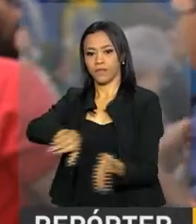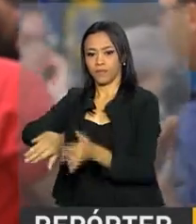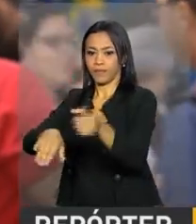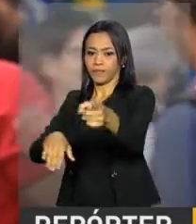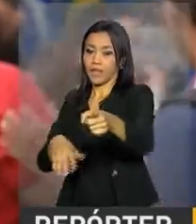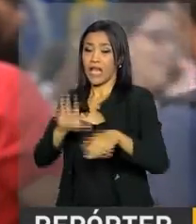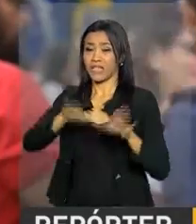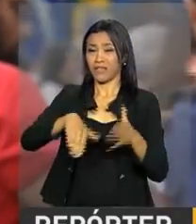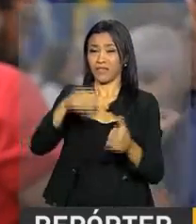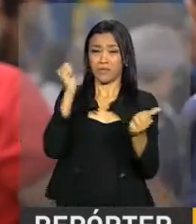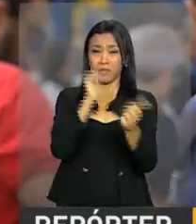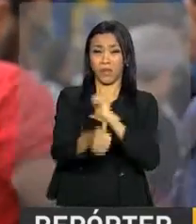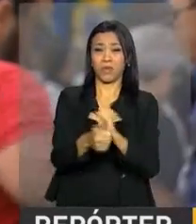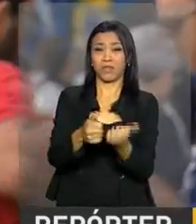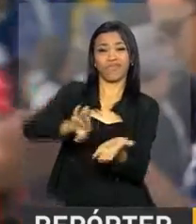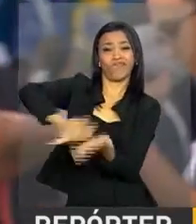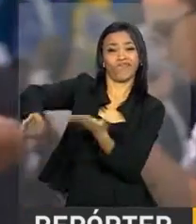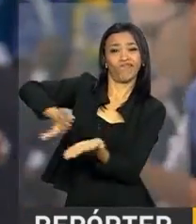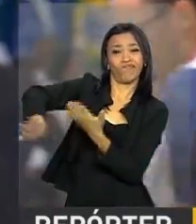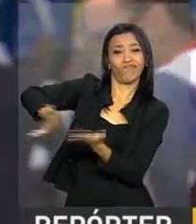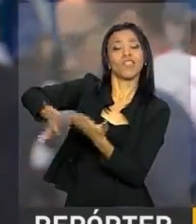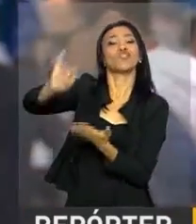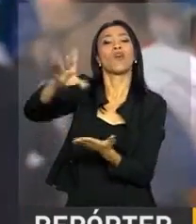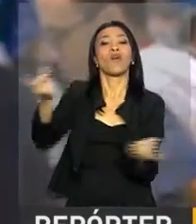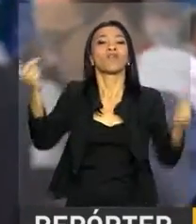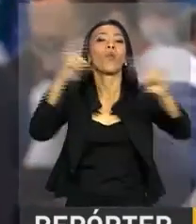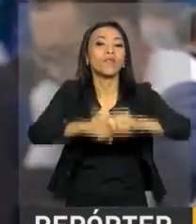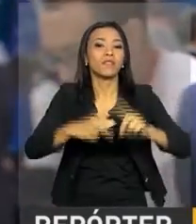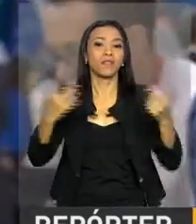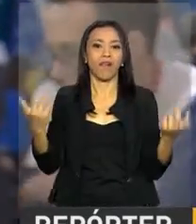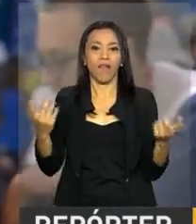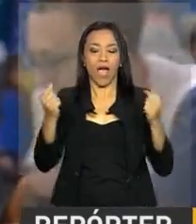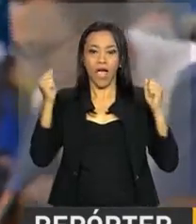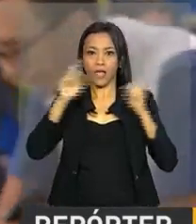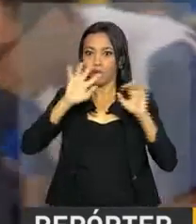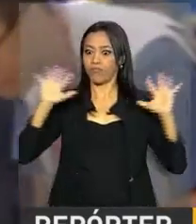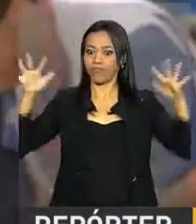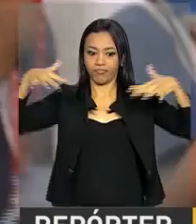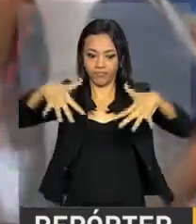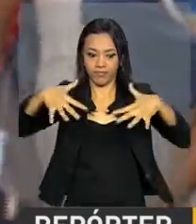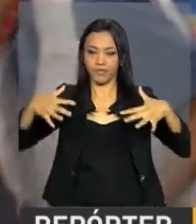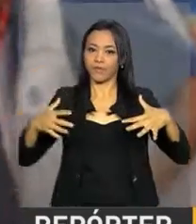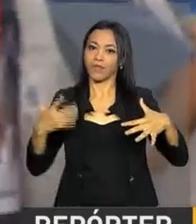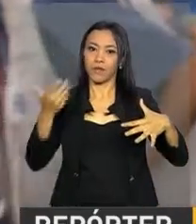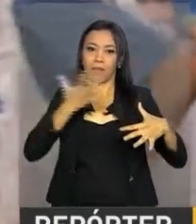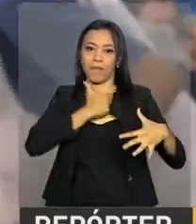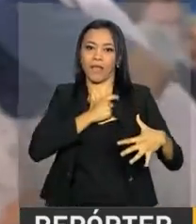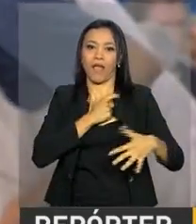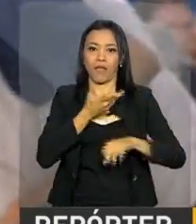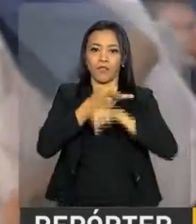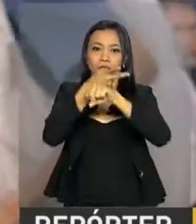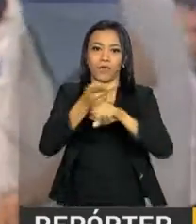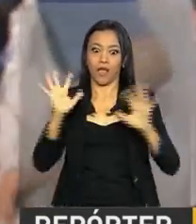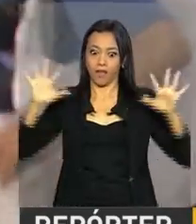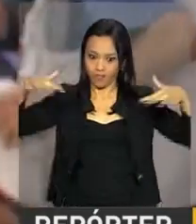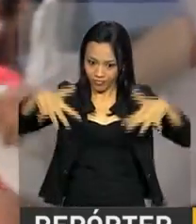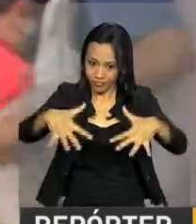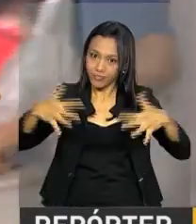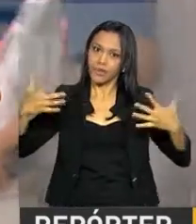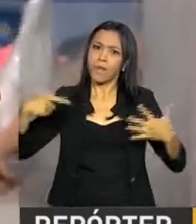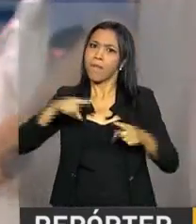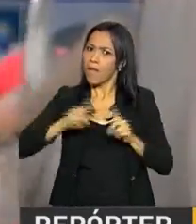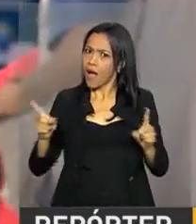ao segundo plano, ou visto apenas como nos momentos de competição, como tendo relevância para o país, para conquistar medalhas, quando o esporte poderia ser certamente uma